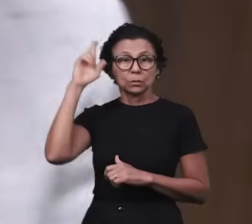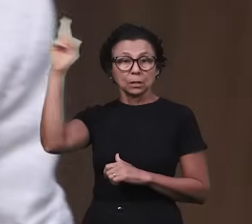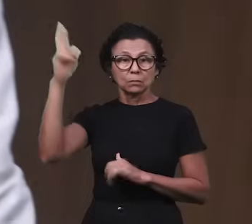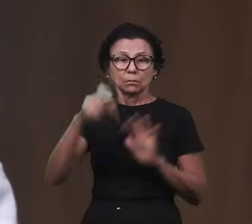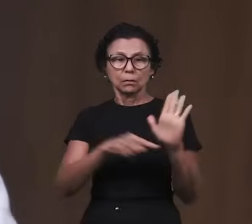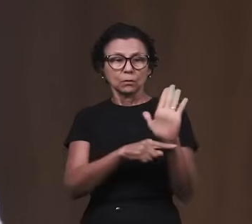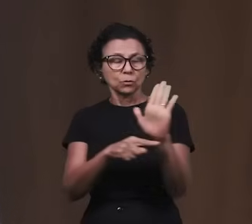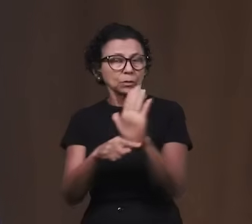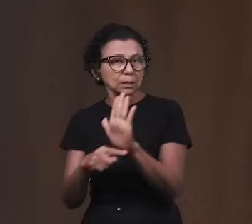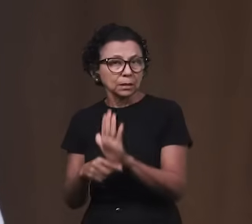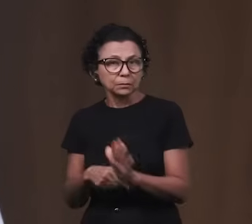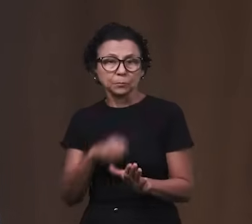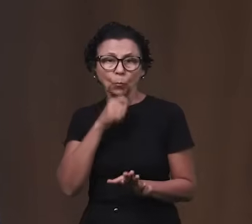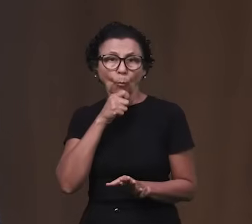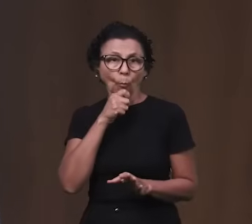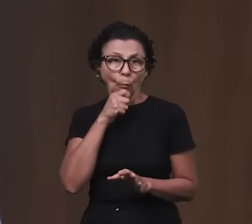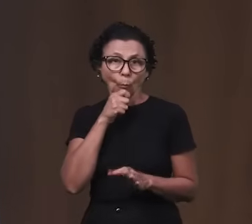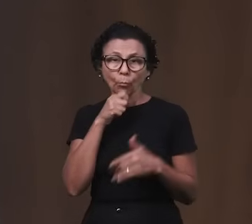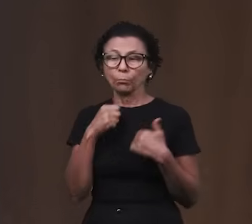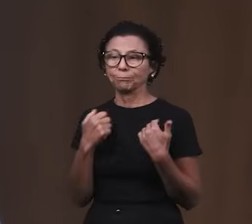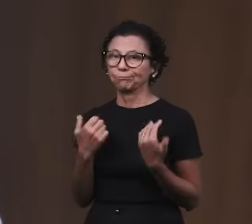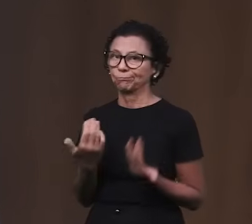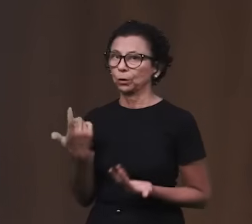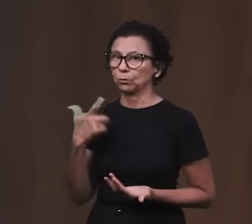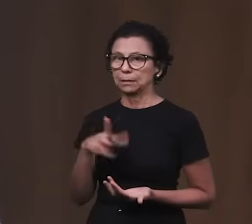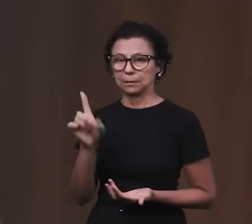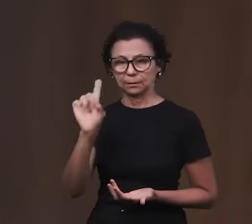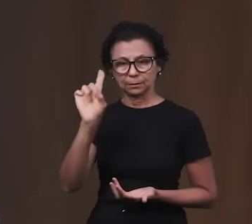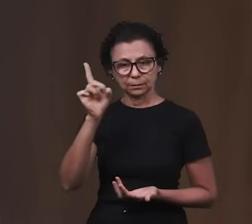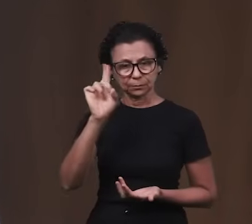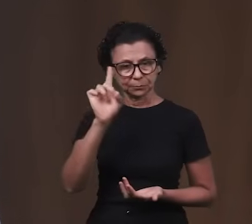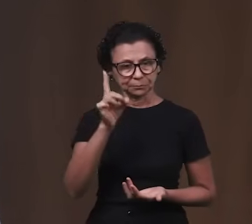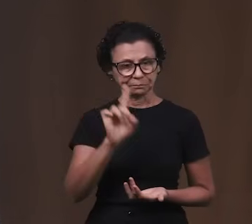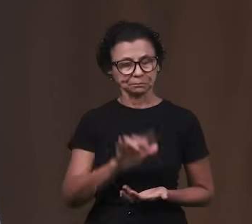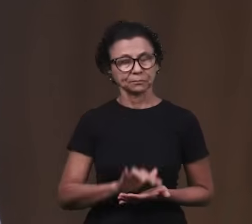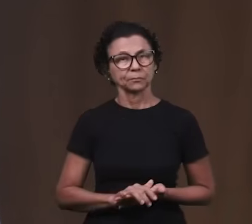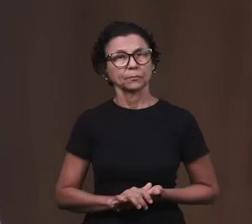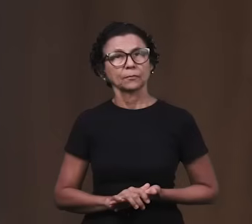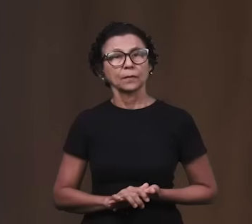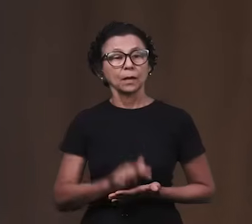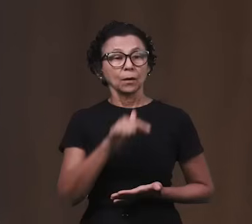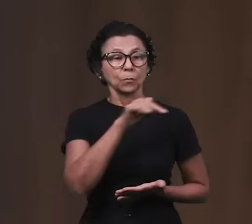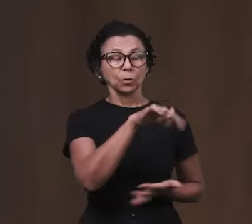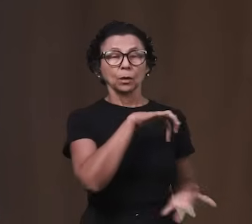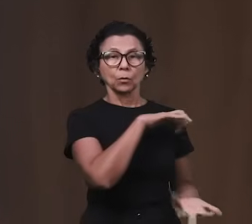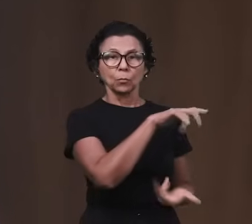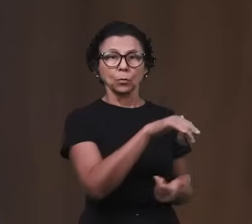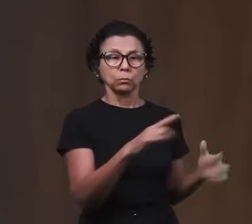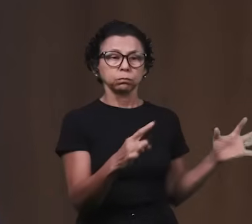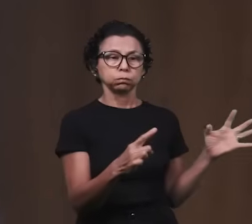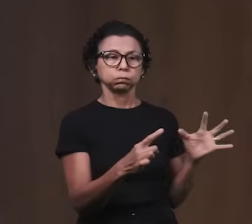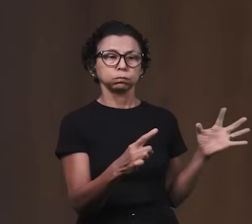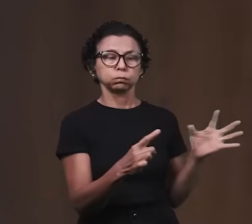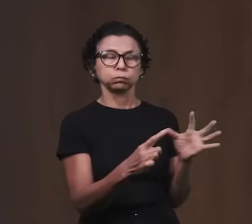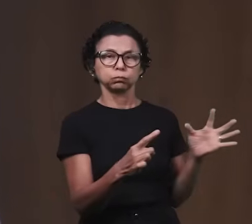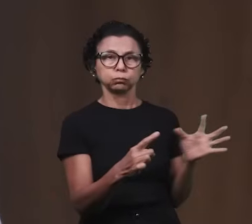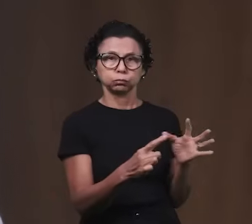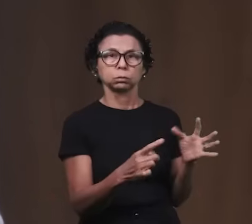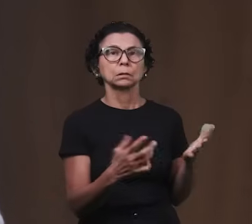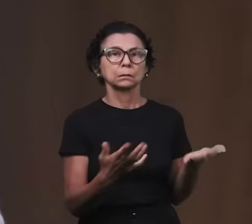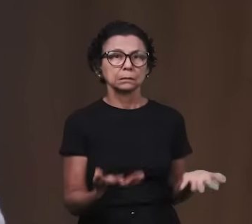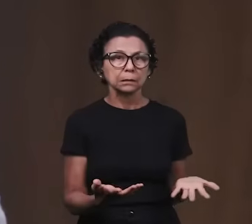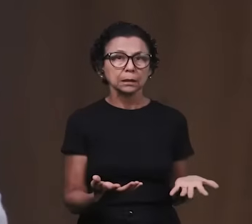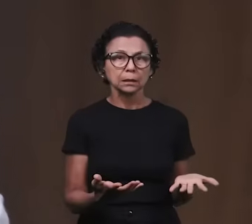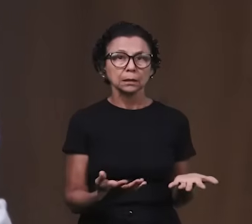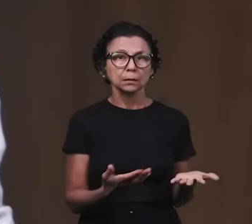Senhor, não estiver buscando o Senhor, você não consegue. Porque as ofertas elas de fora são muito grandes. Mas nós temos que orientar você